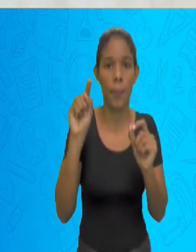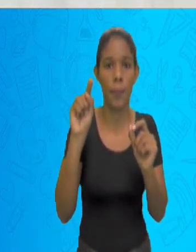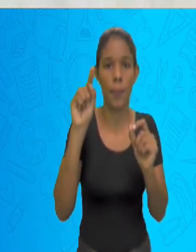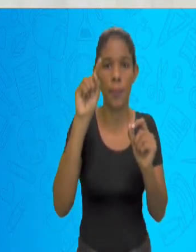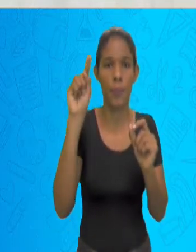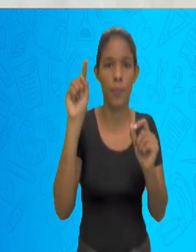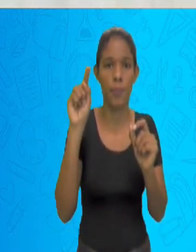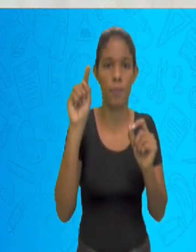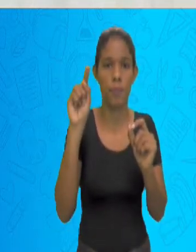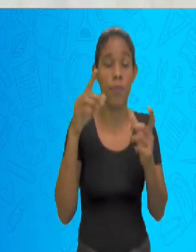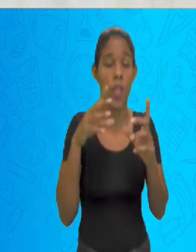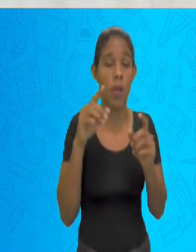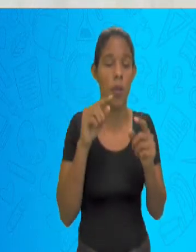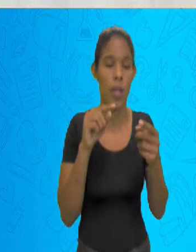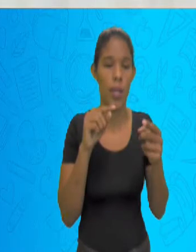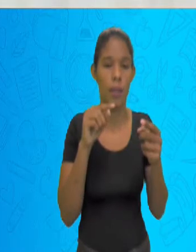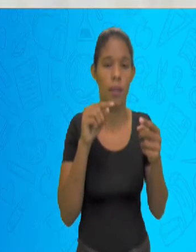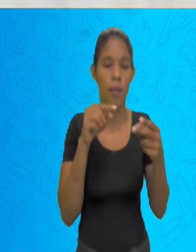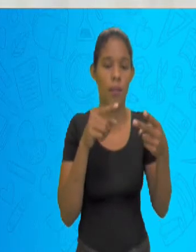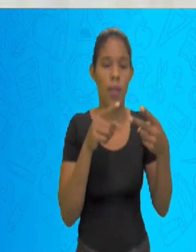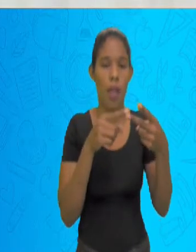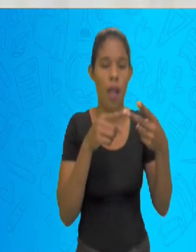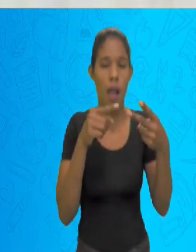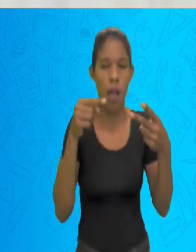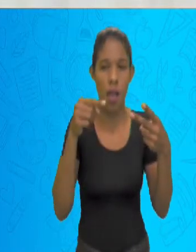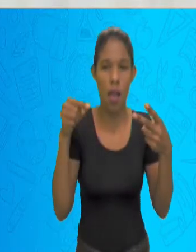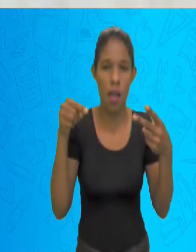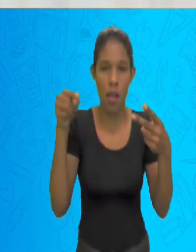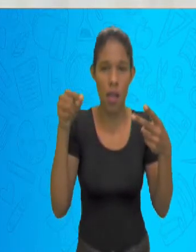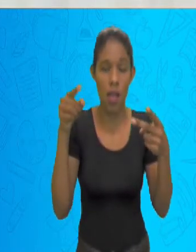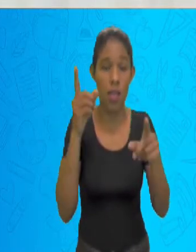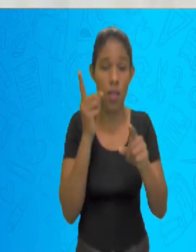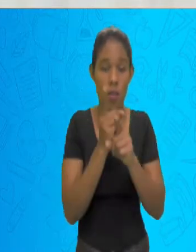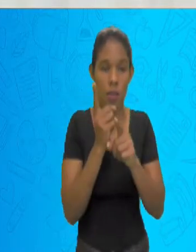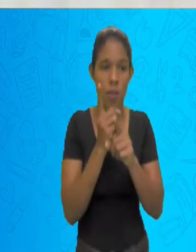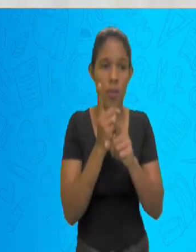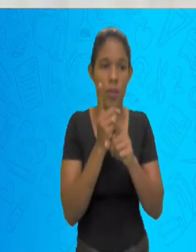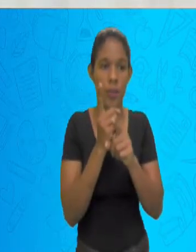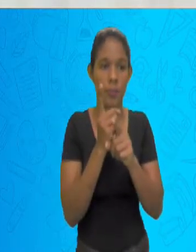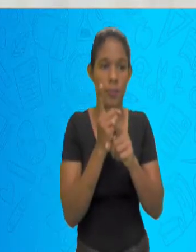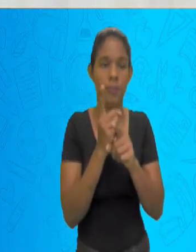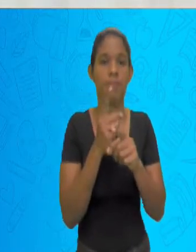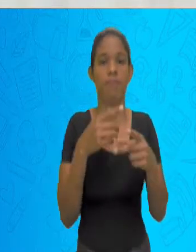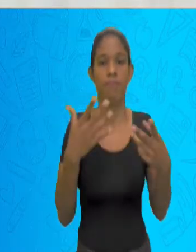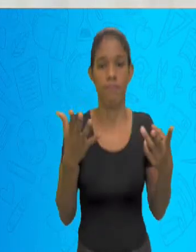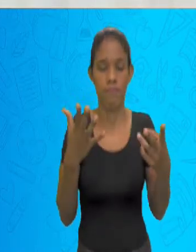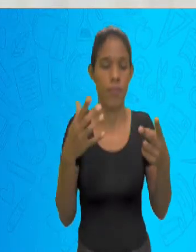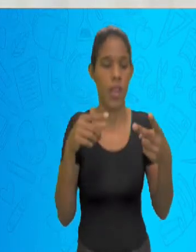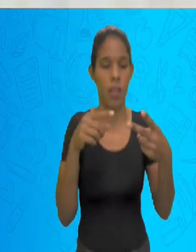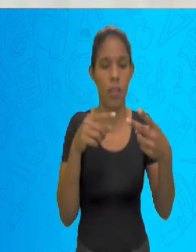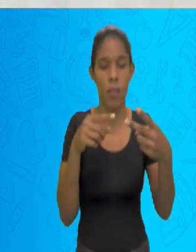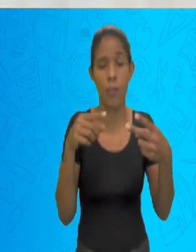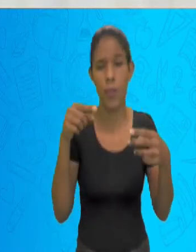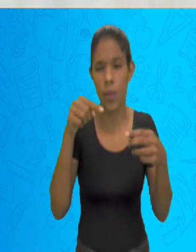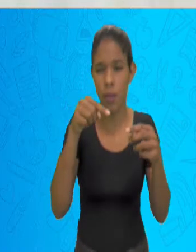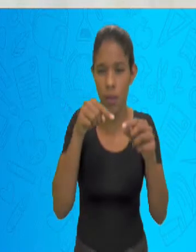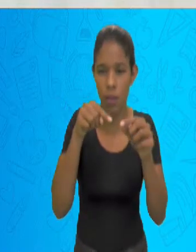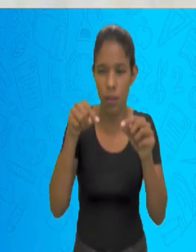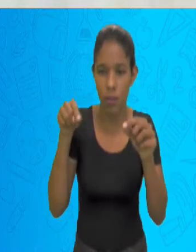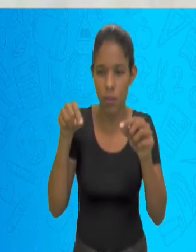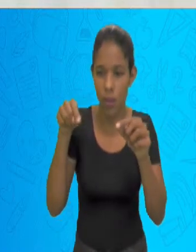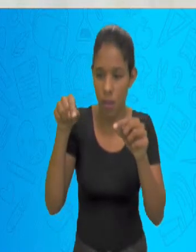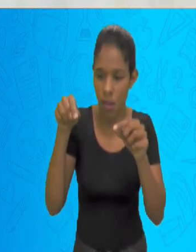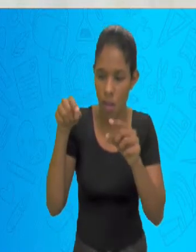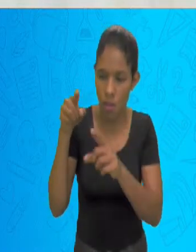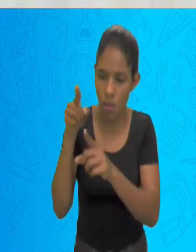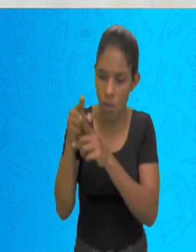se encontram. Então, onde esta aresta aqui que eu marquei de preto, mais essa outra aresta, mais a outra se encontram